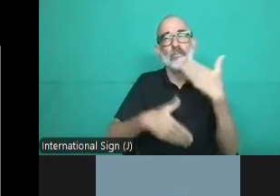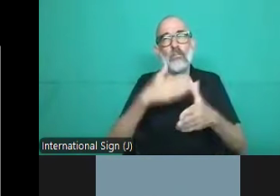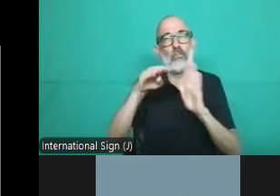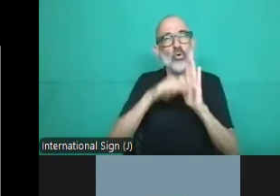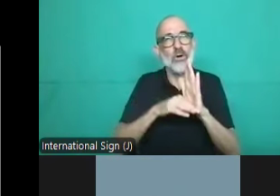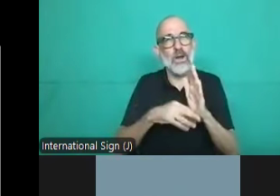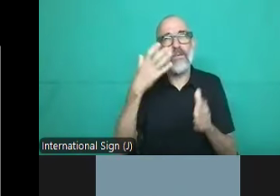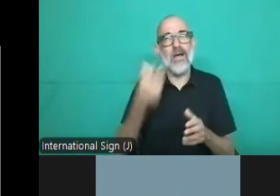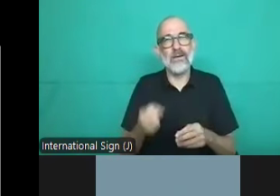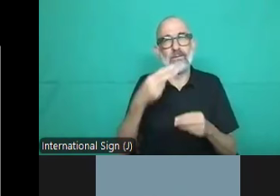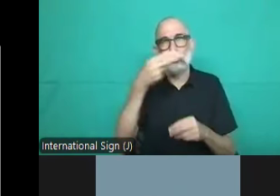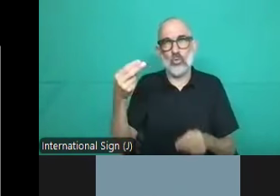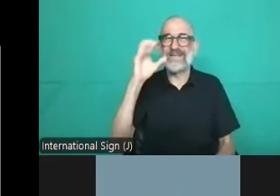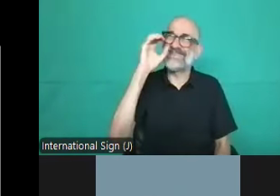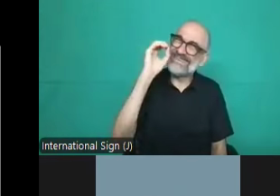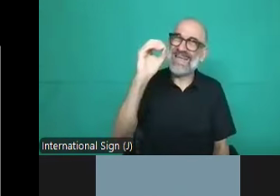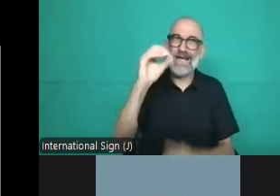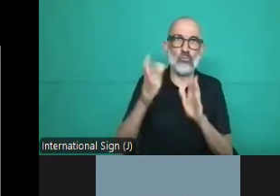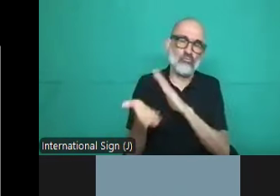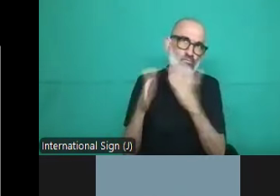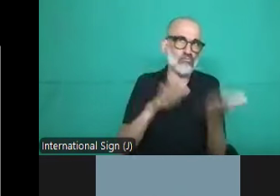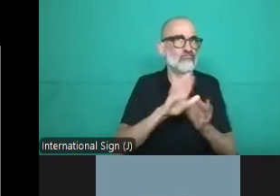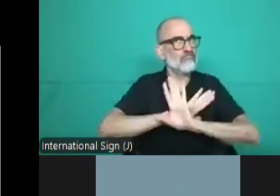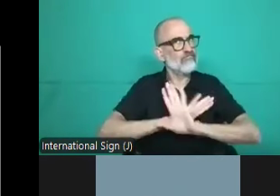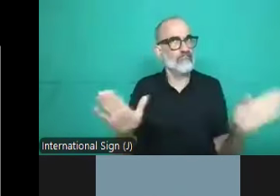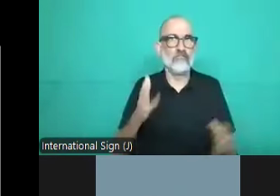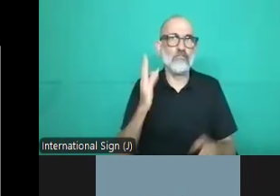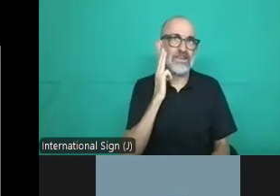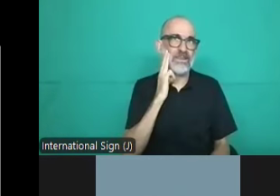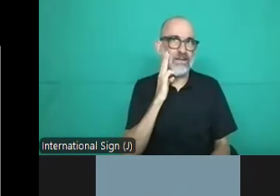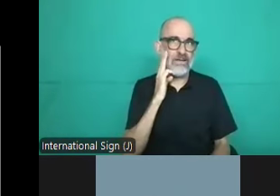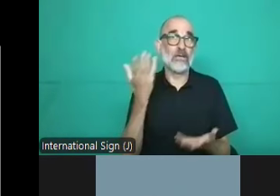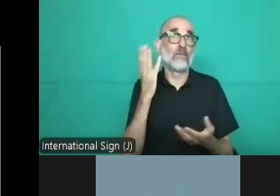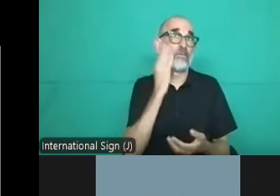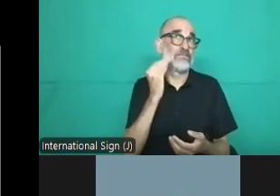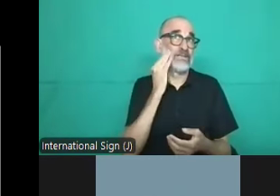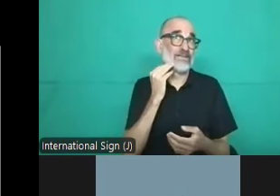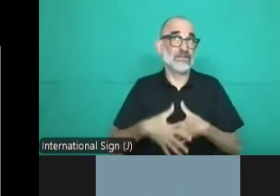efeito positivo que teve o programa Zero Morte.